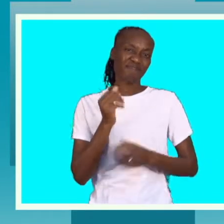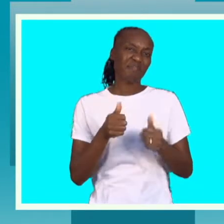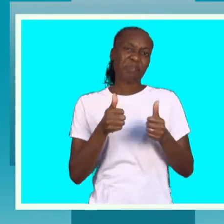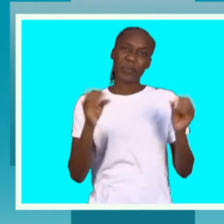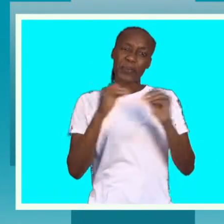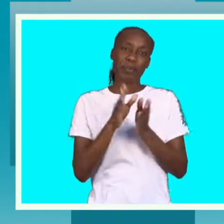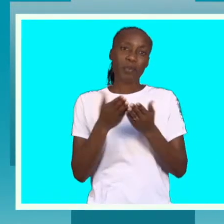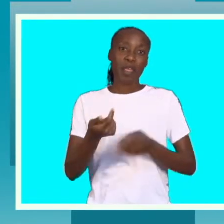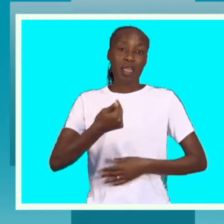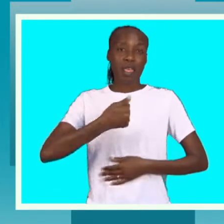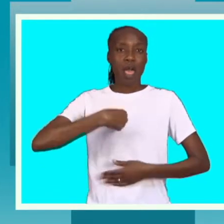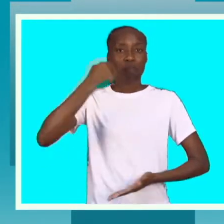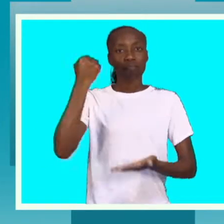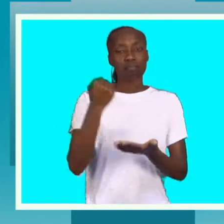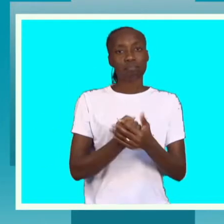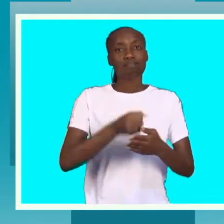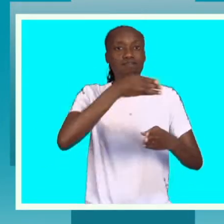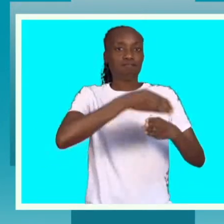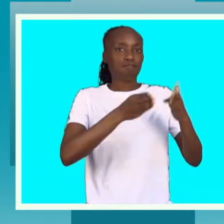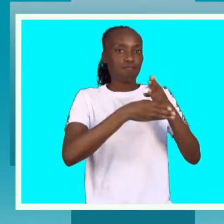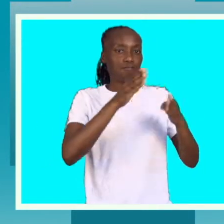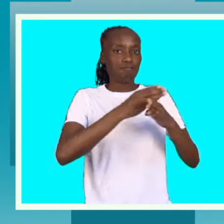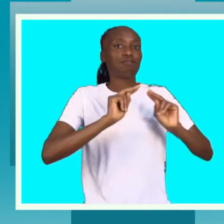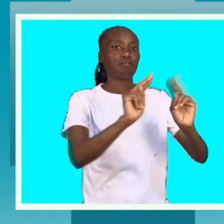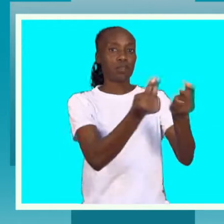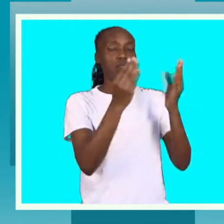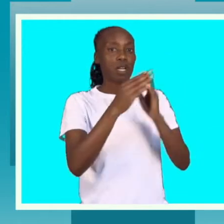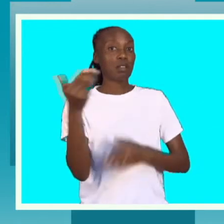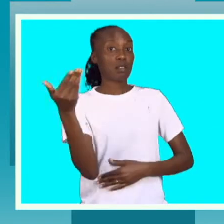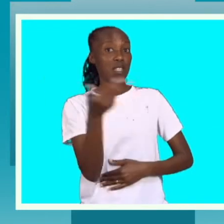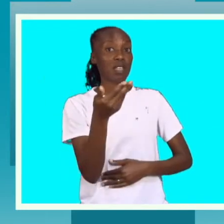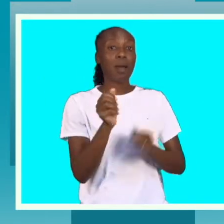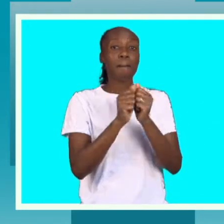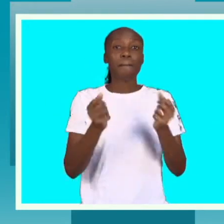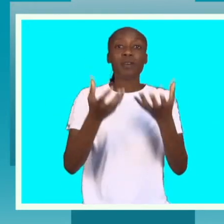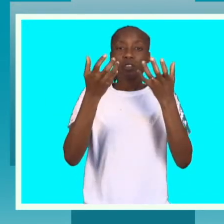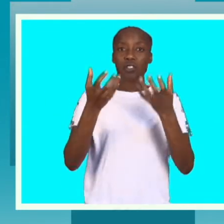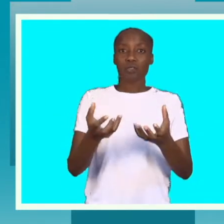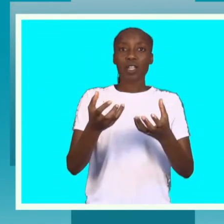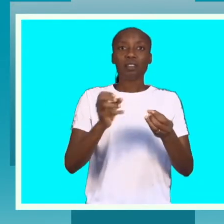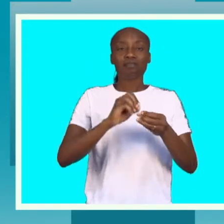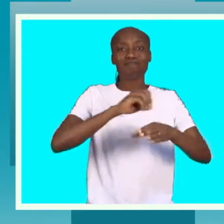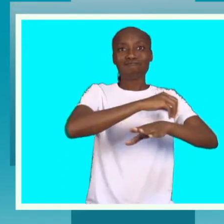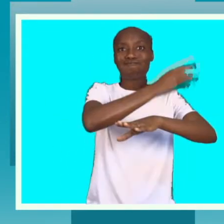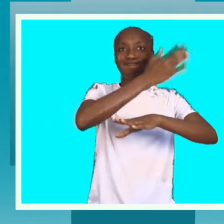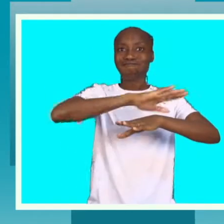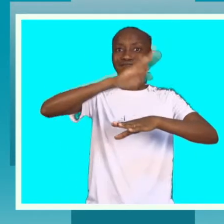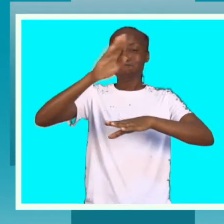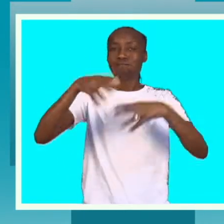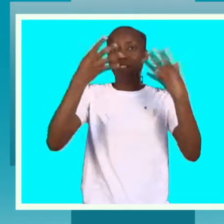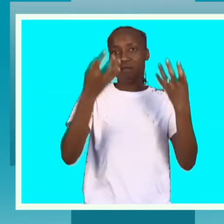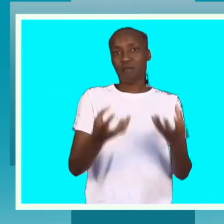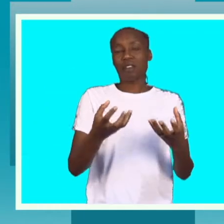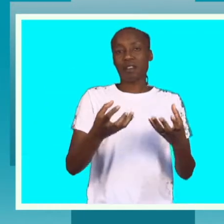Criei minhas condições. Fiz aquela casa aí. Só o que está a me restar aí é a cobertura. Cobrir a casa.